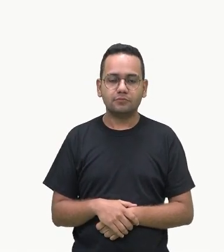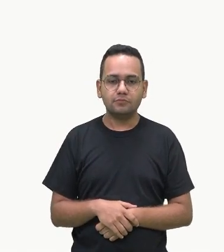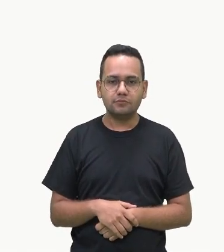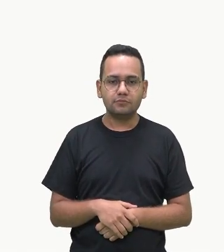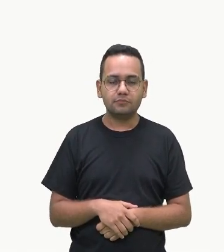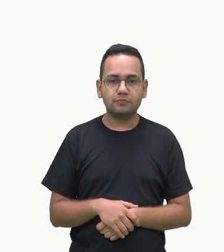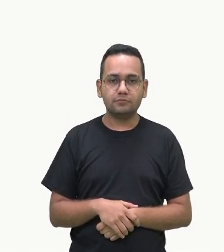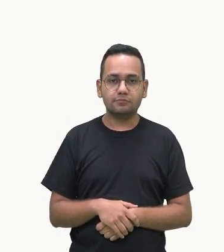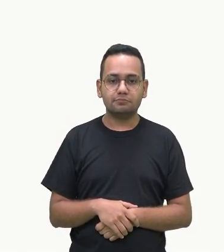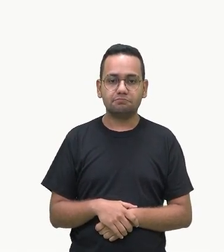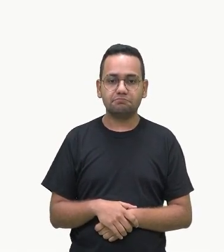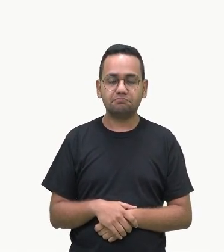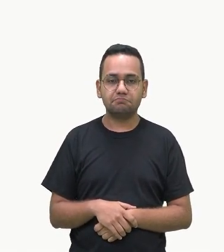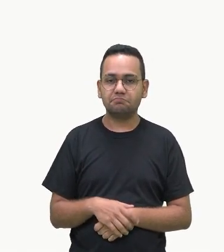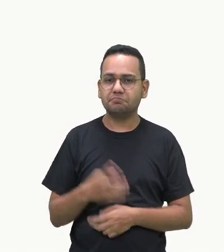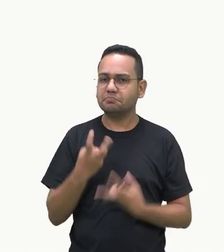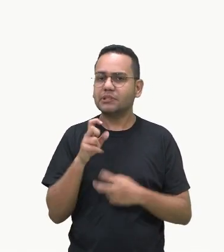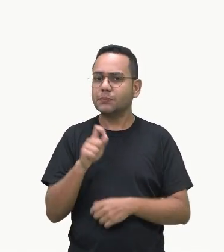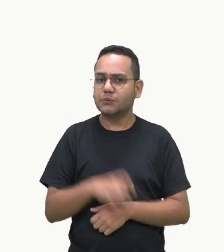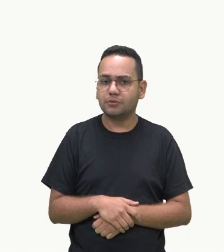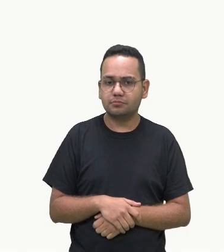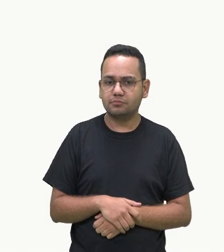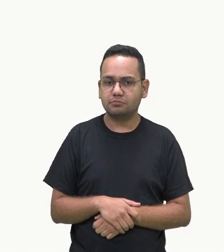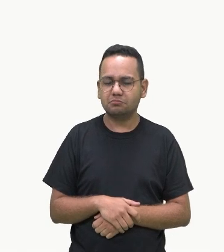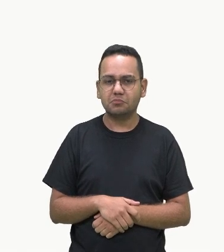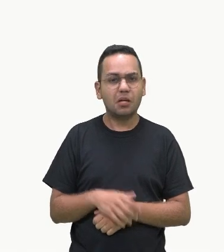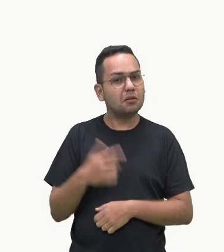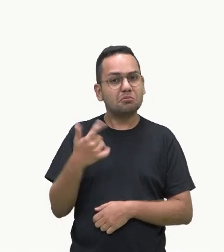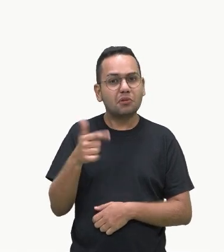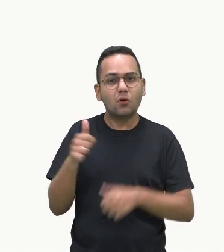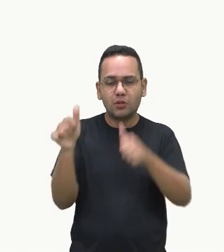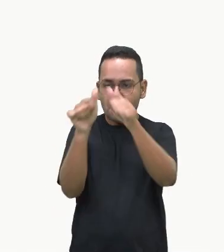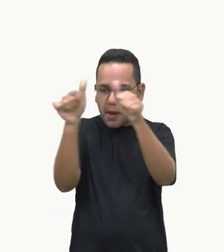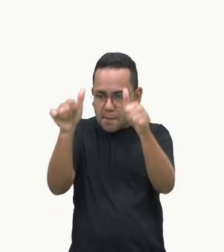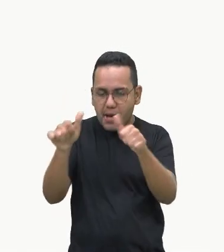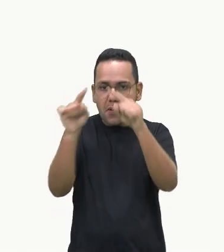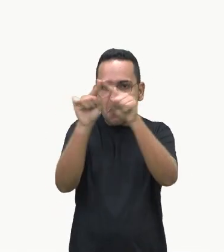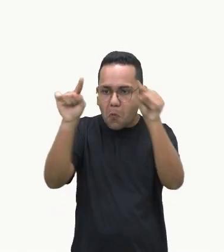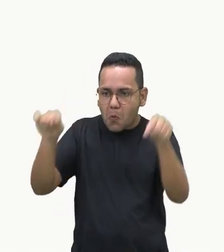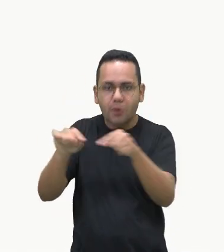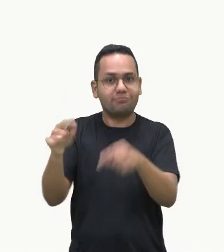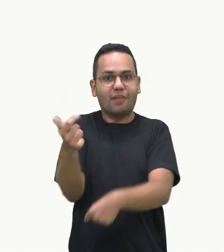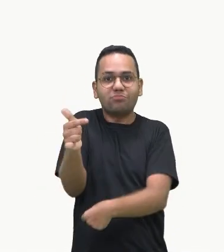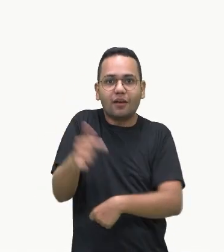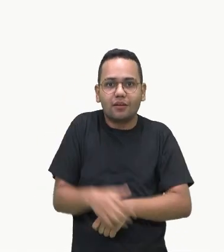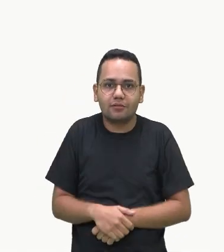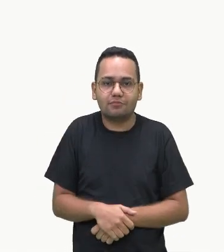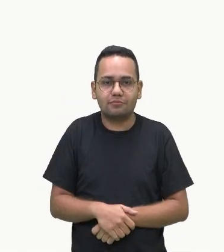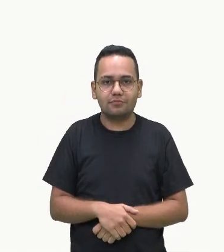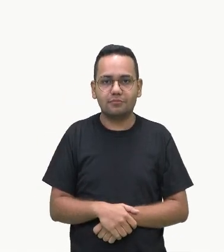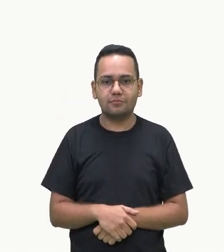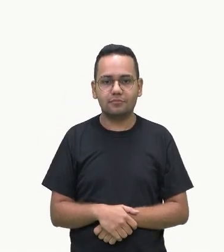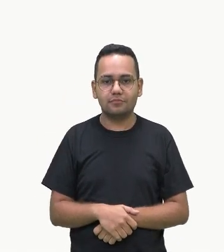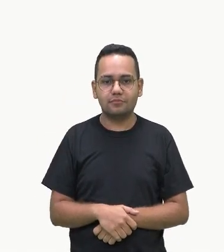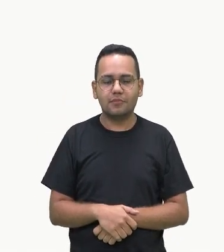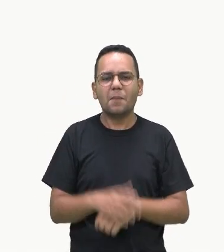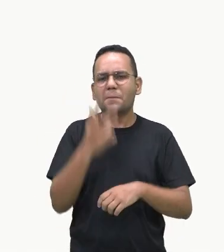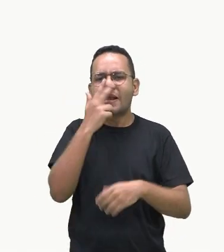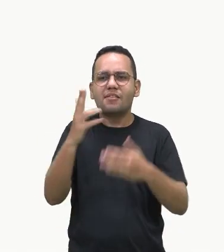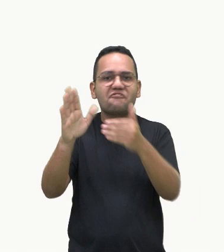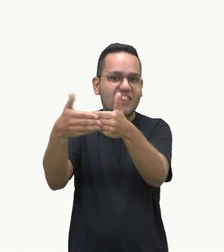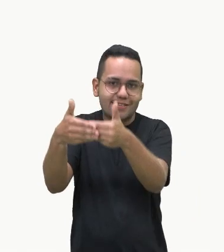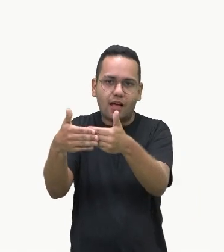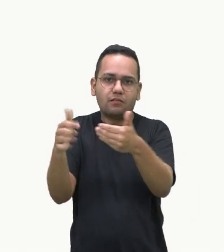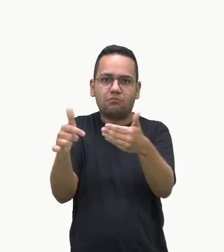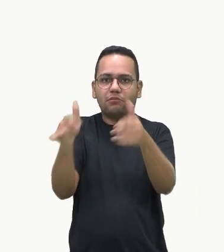você percebe que aí nós não temos uma figura fechada. Então, o menor número de lados ali para que um polígono